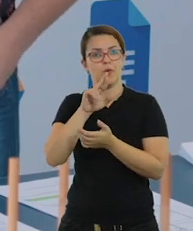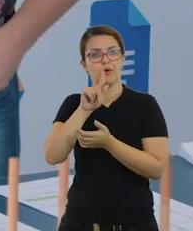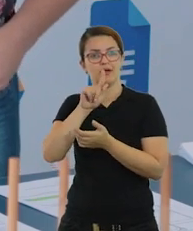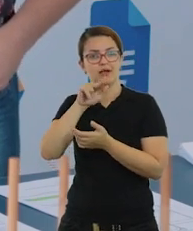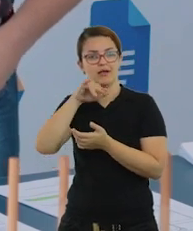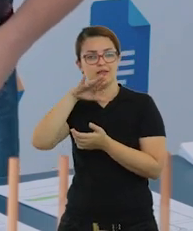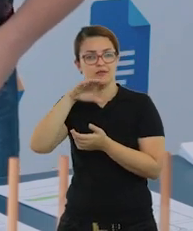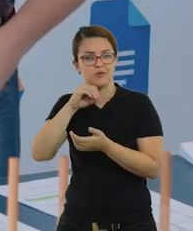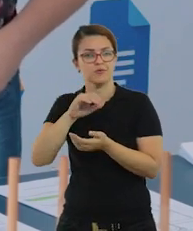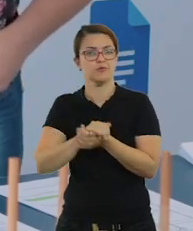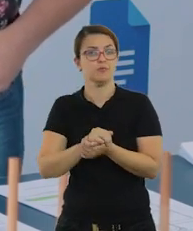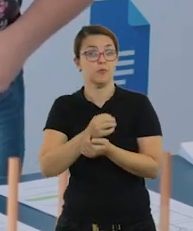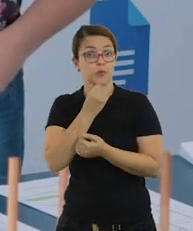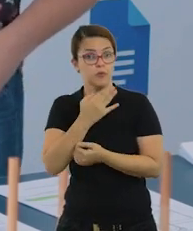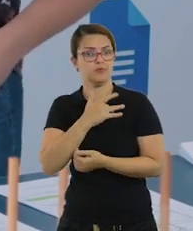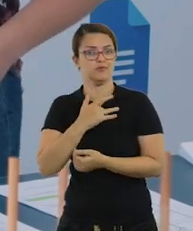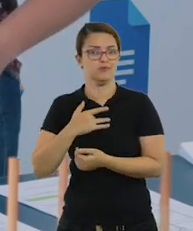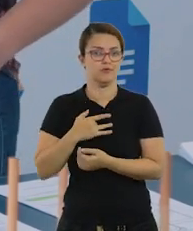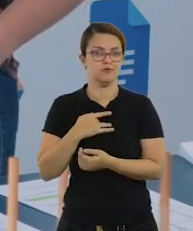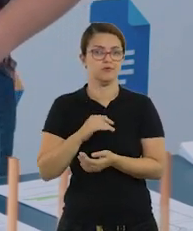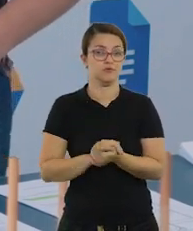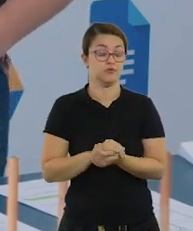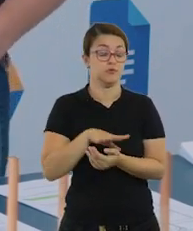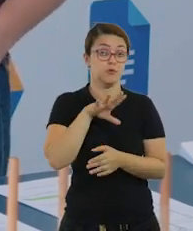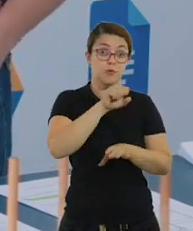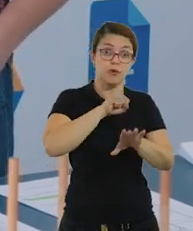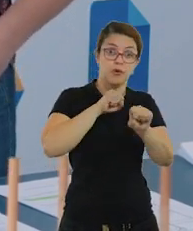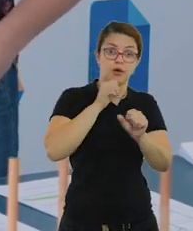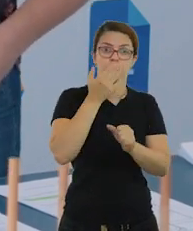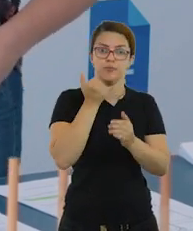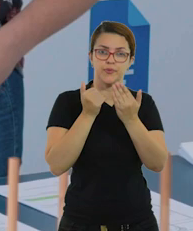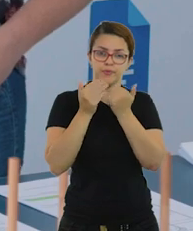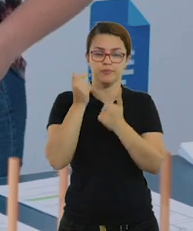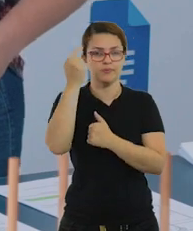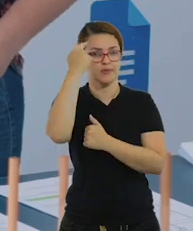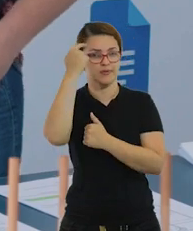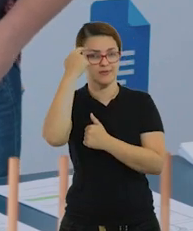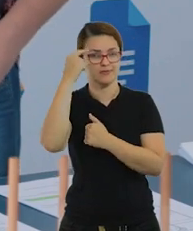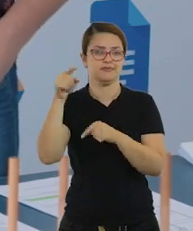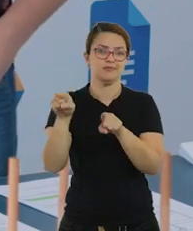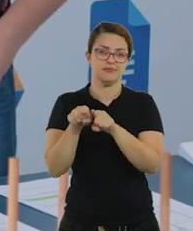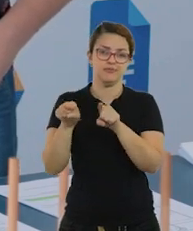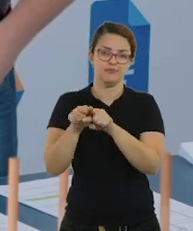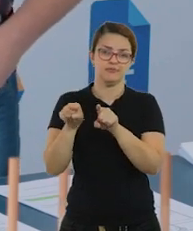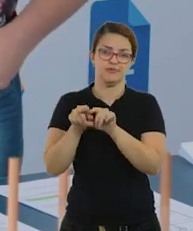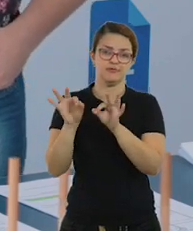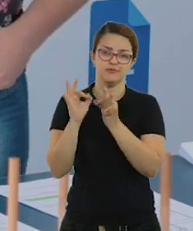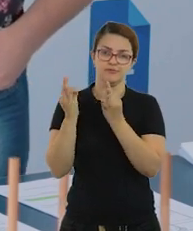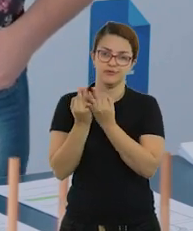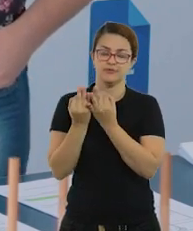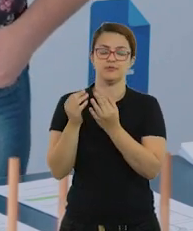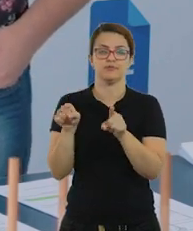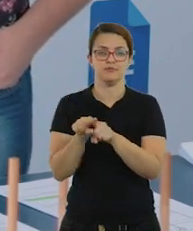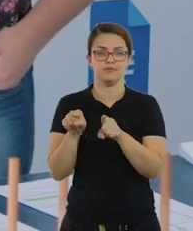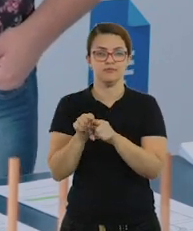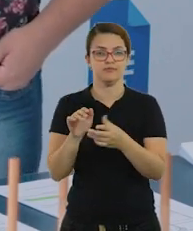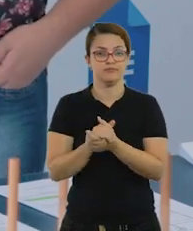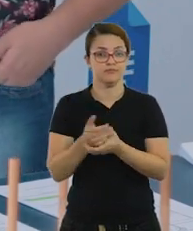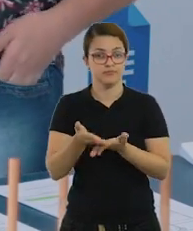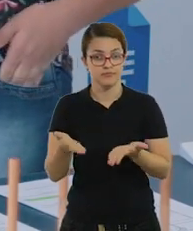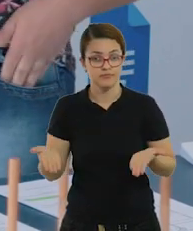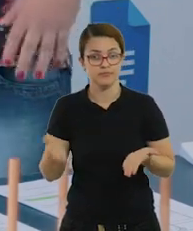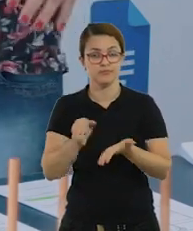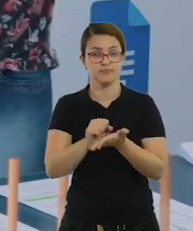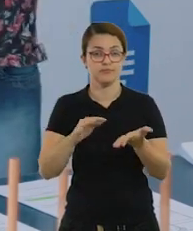alimentos orgânicos, alimentos saudáveis que dá para você consumir em casa e pensando sobre a sua alimentação e da sua família também,